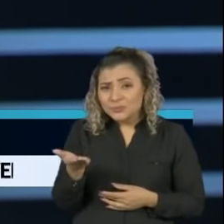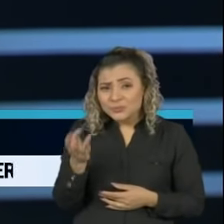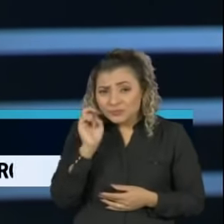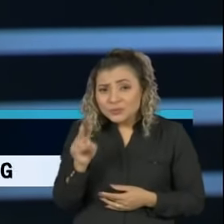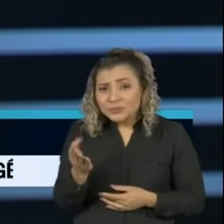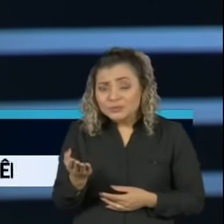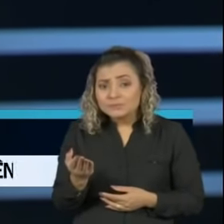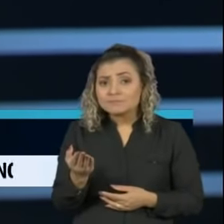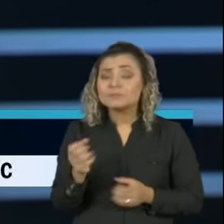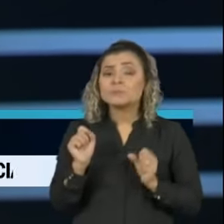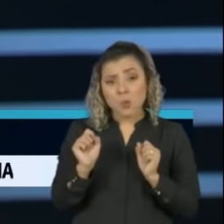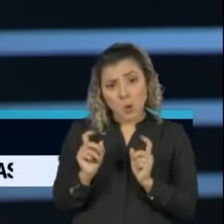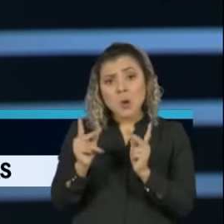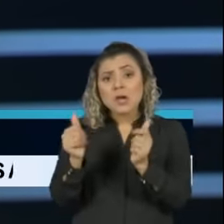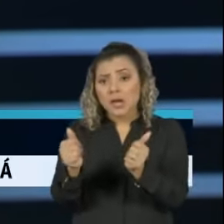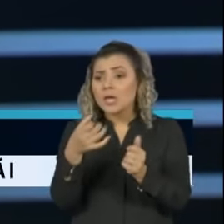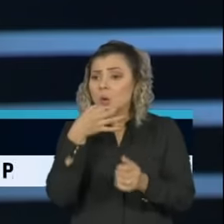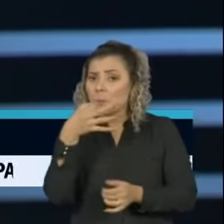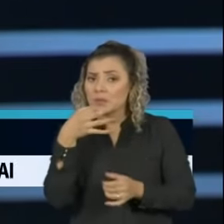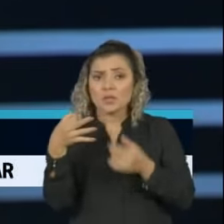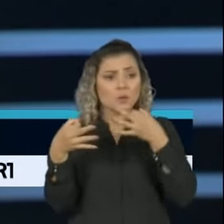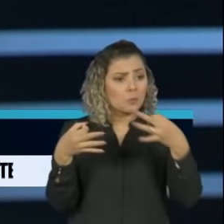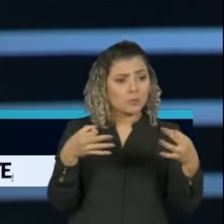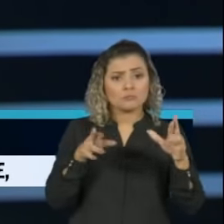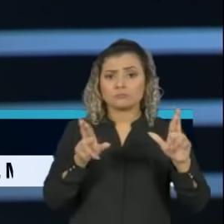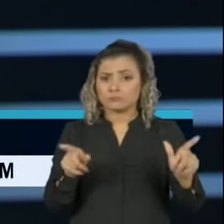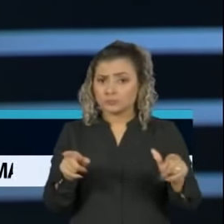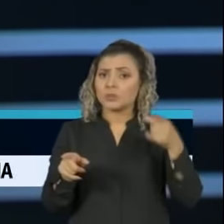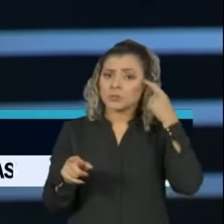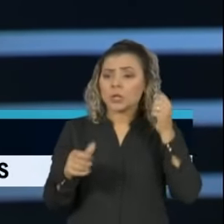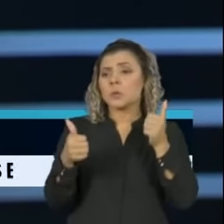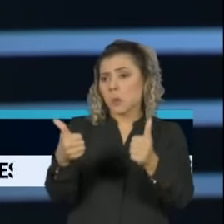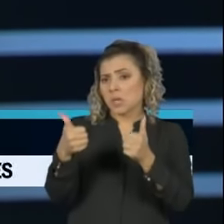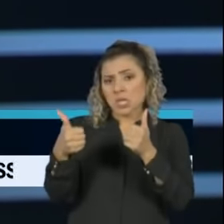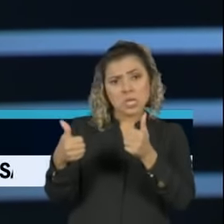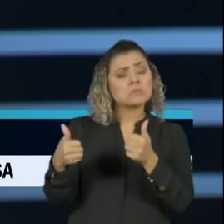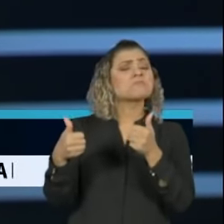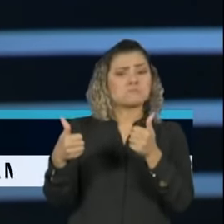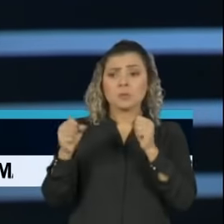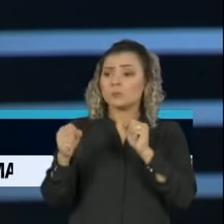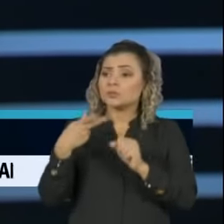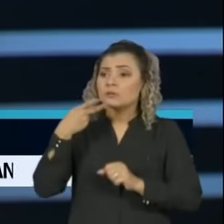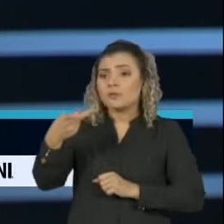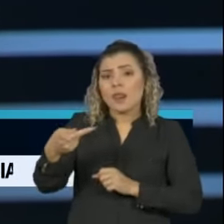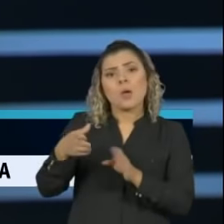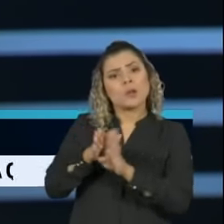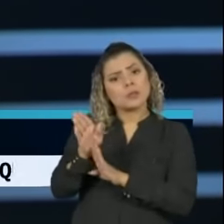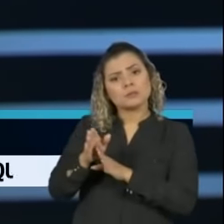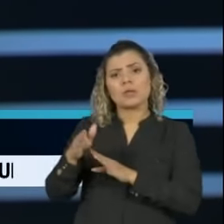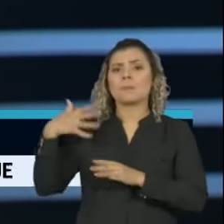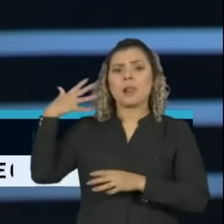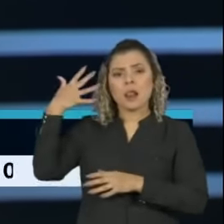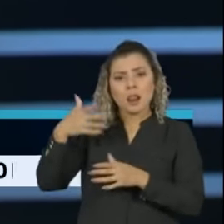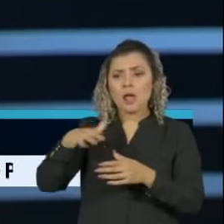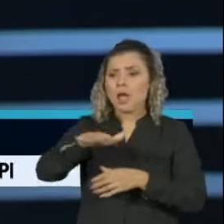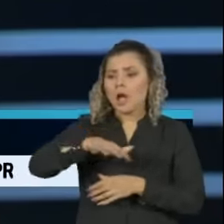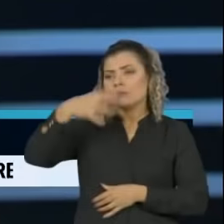poderia discordar metodologicamente do Dória. Ele podia apresentar algum argumento no âmbito